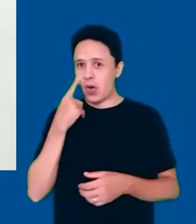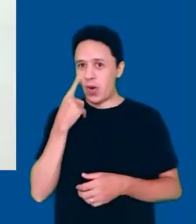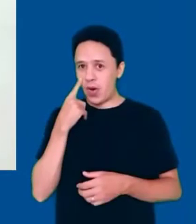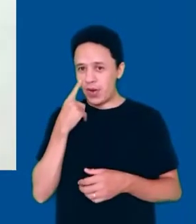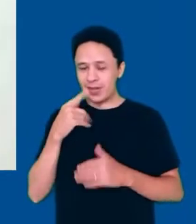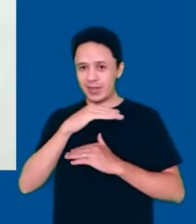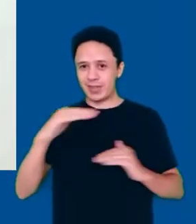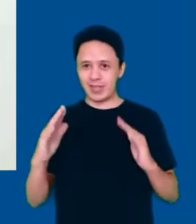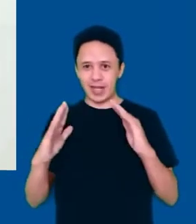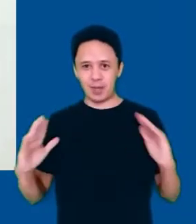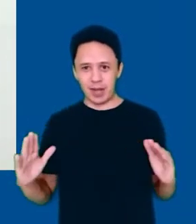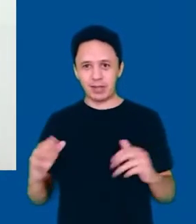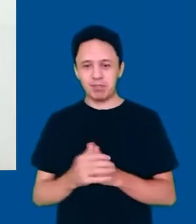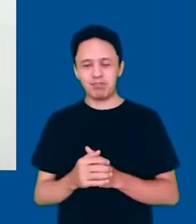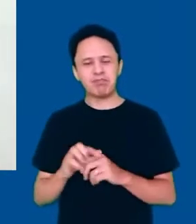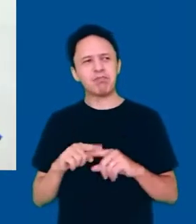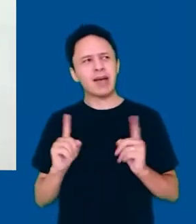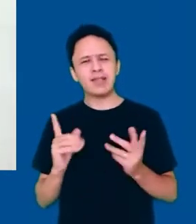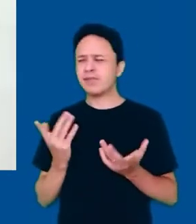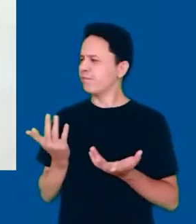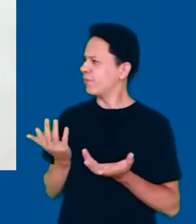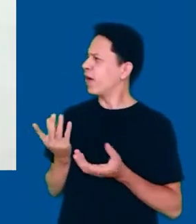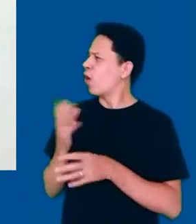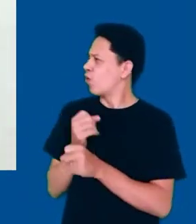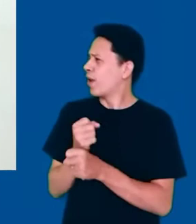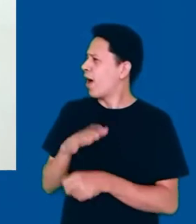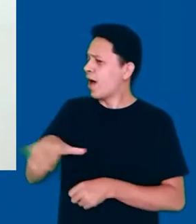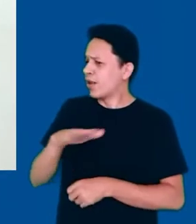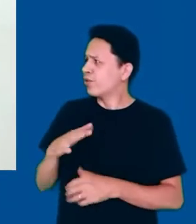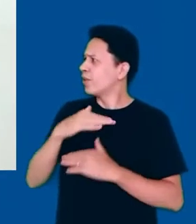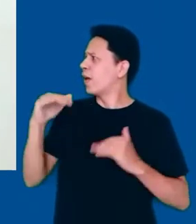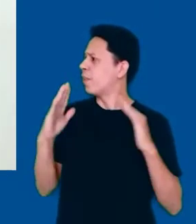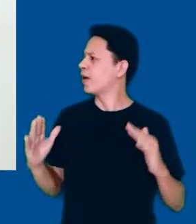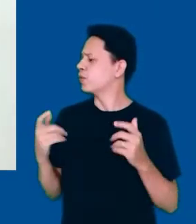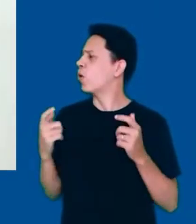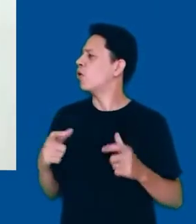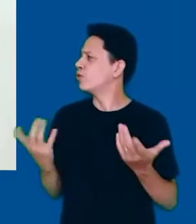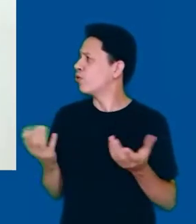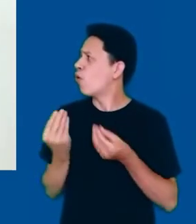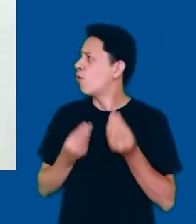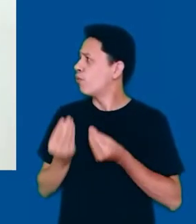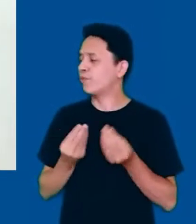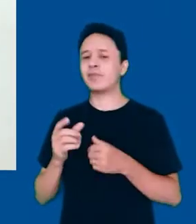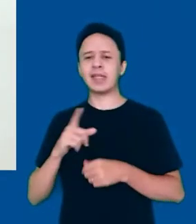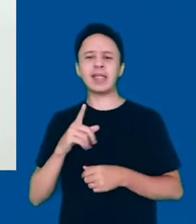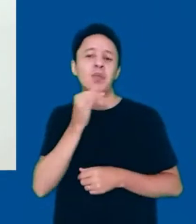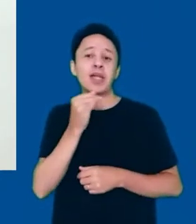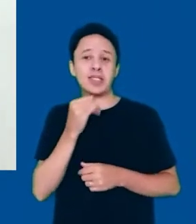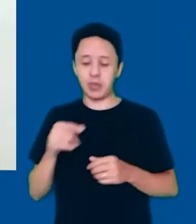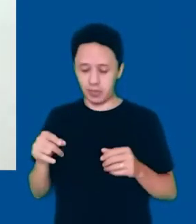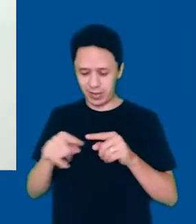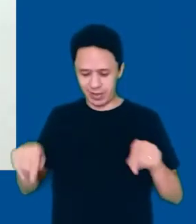trapézio que eu trouxe. Mas você deve estar se perguntando, Giz, onde é que eu vou calcular a área de trapézio? Gente, existem muitos terrenos, né,